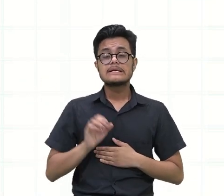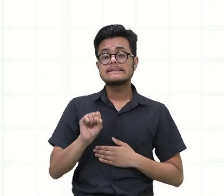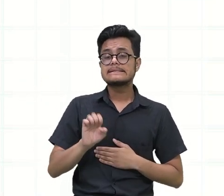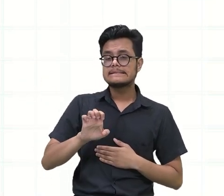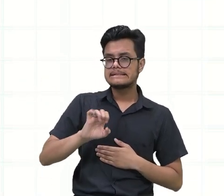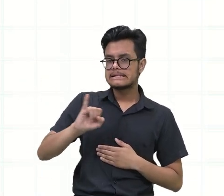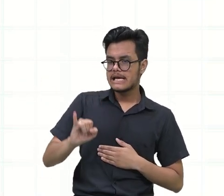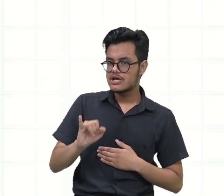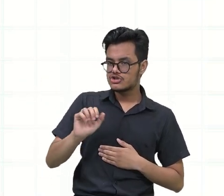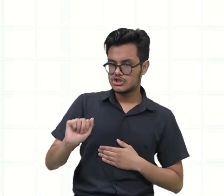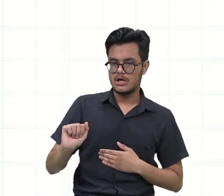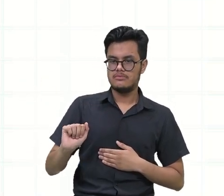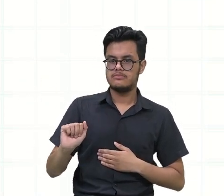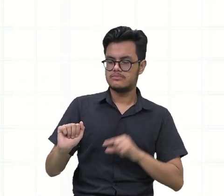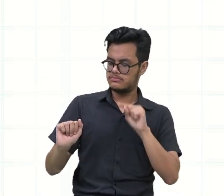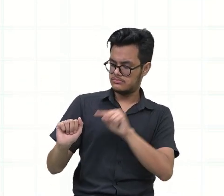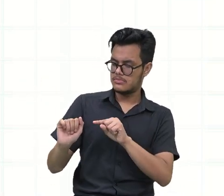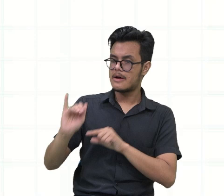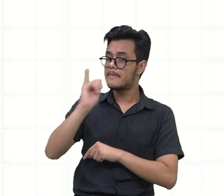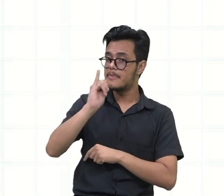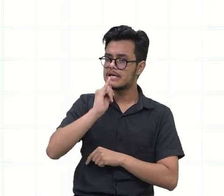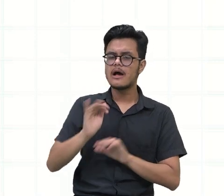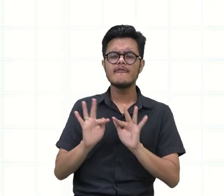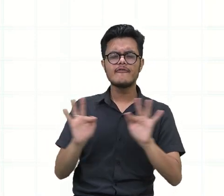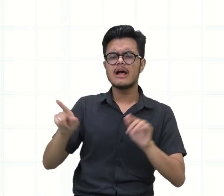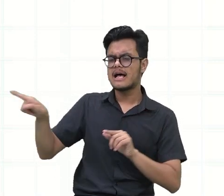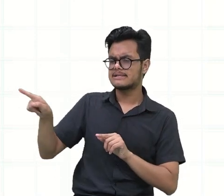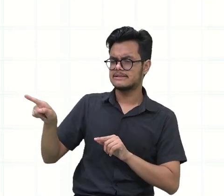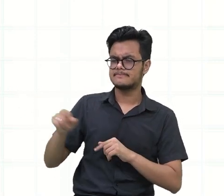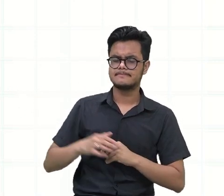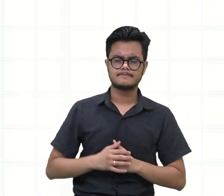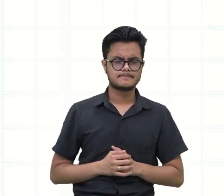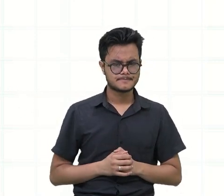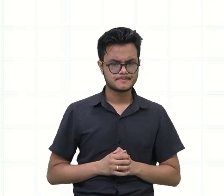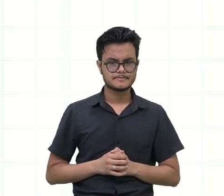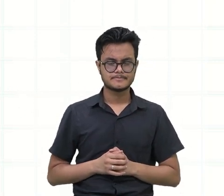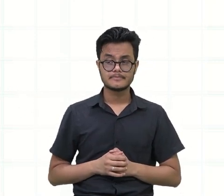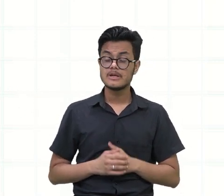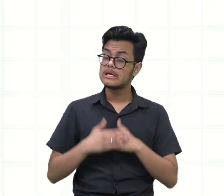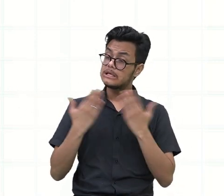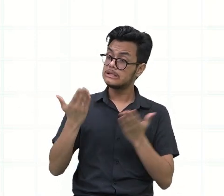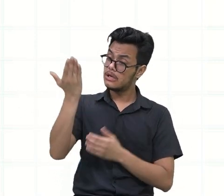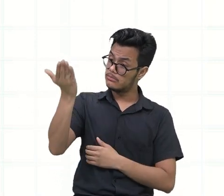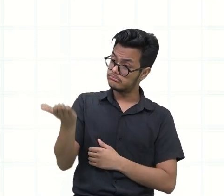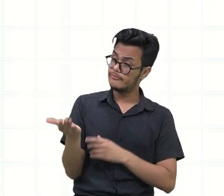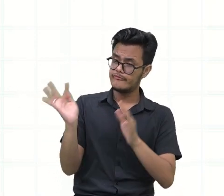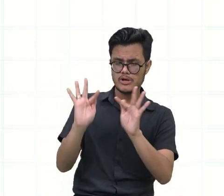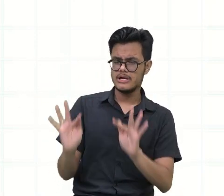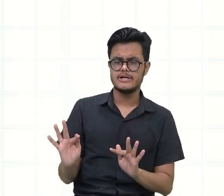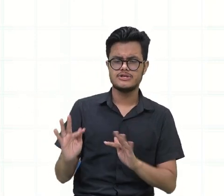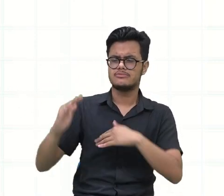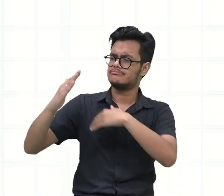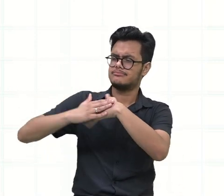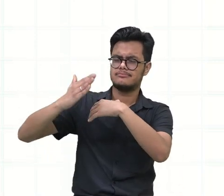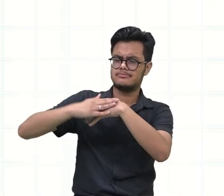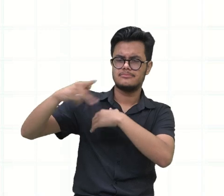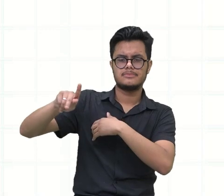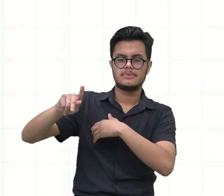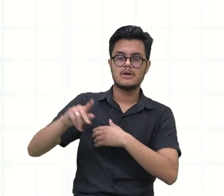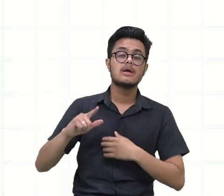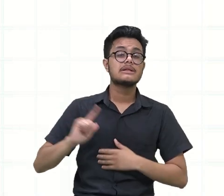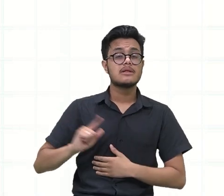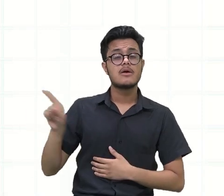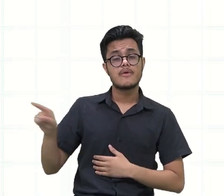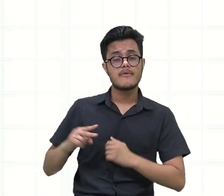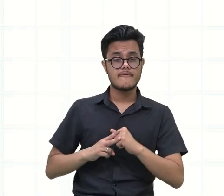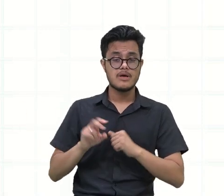seja feliz. Vejam bem essa frase aqui. Seja feliz, tá? Então, aqui temos o verbo ser, né,